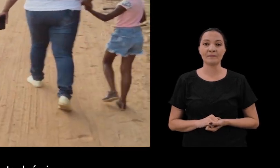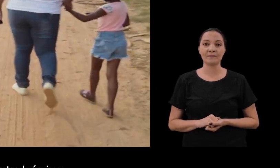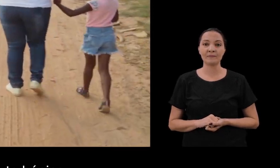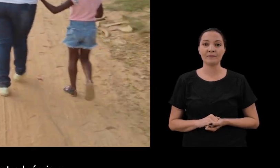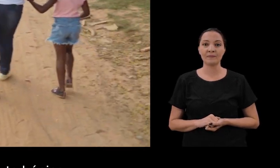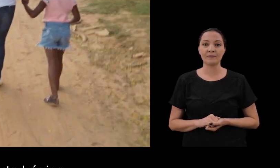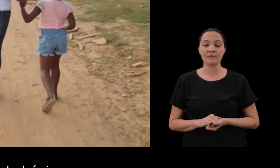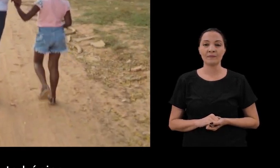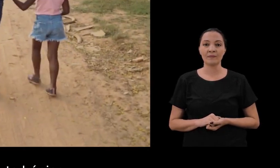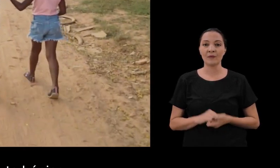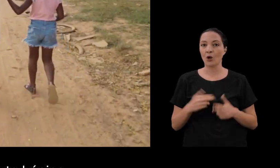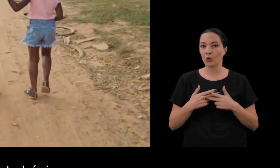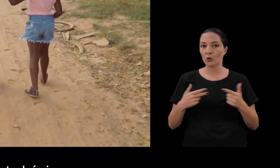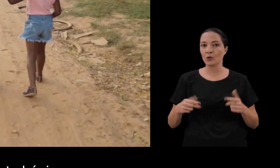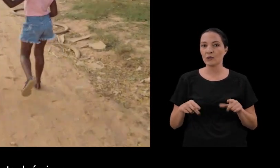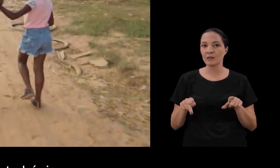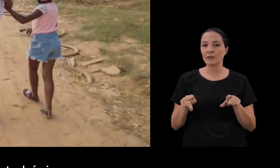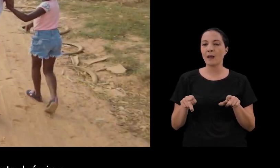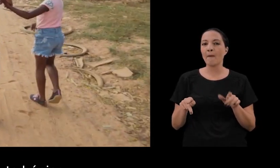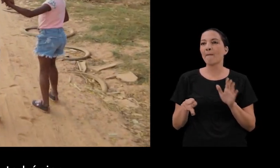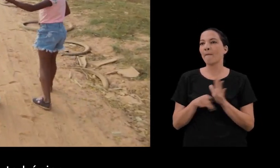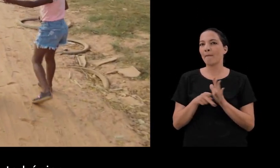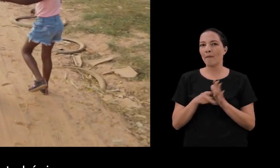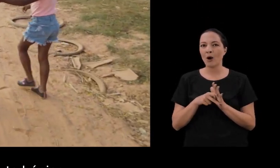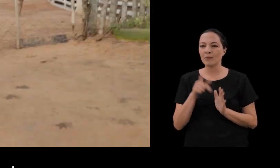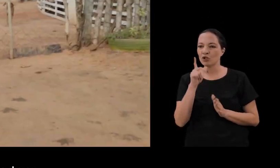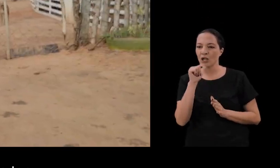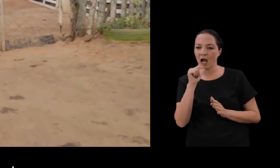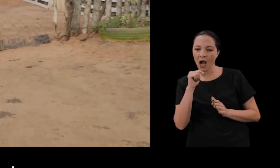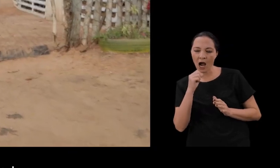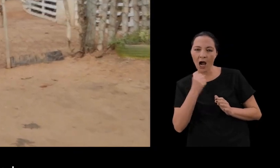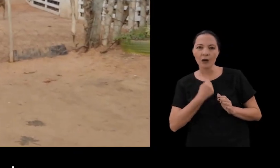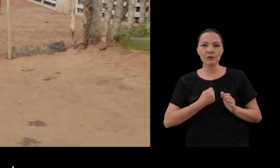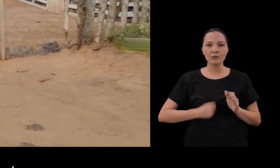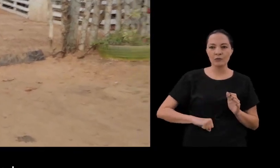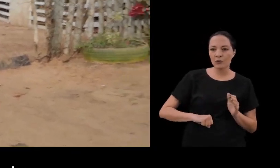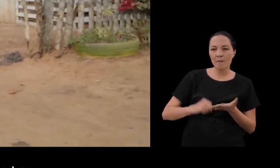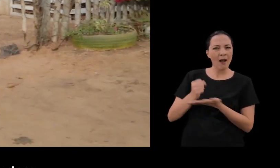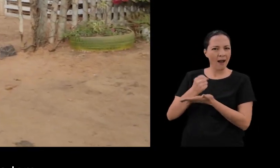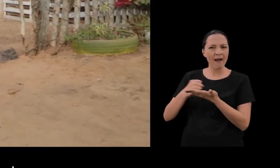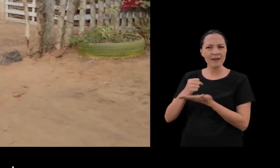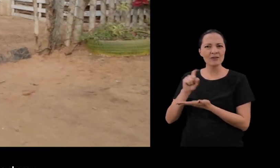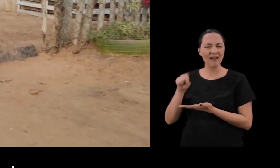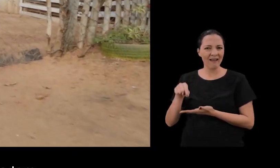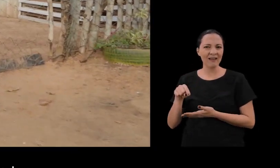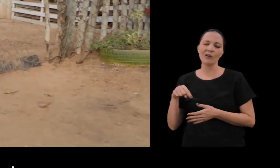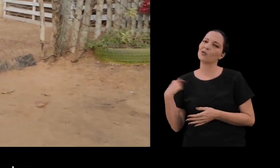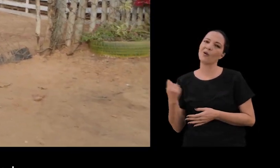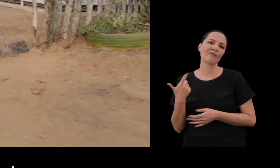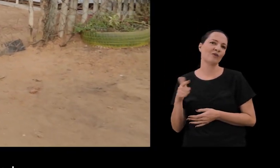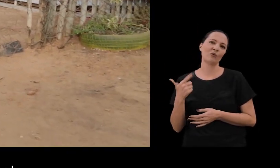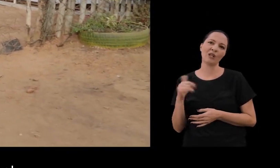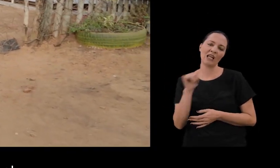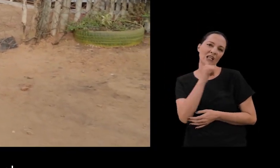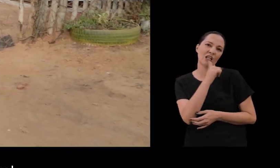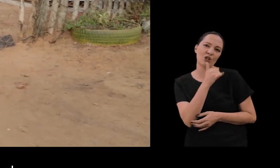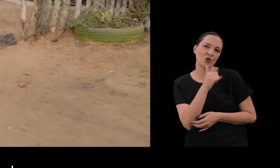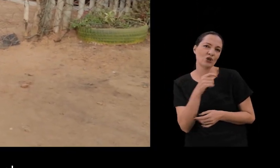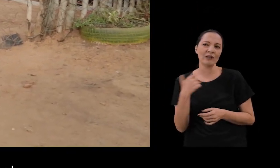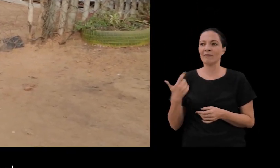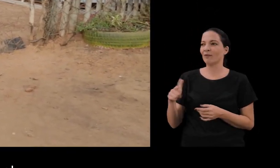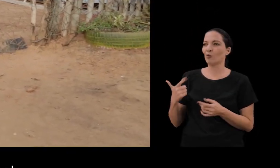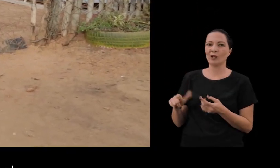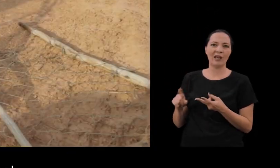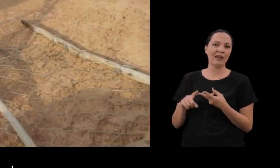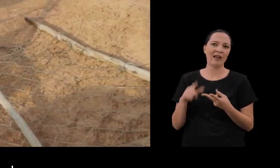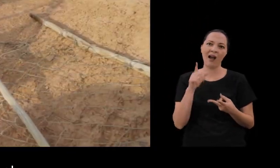Esse saneamento básico que eu estou sempre pedindo para ver, é porque a gente não tem energia, não tem água, é um poeirão igual